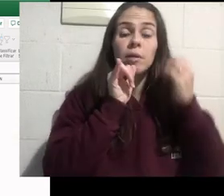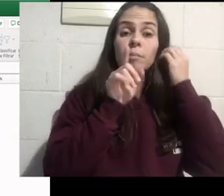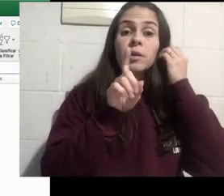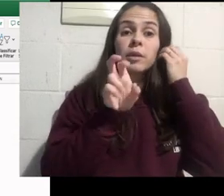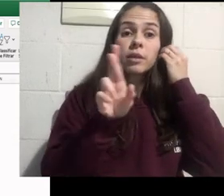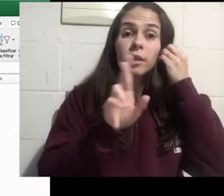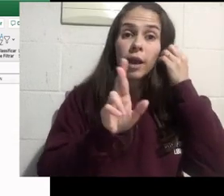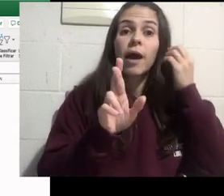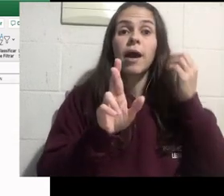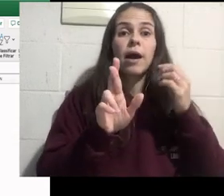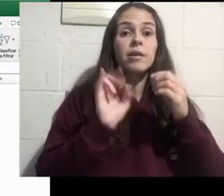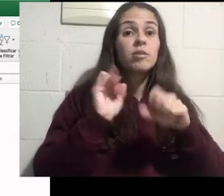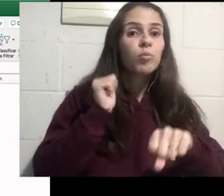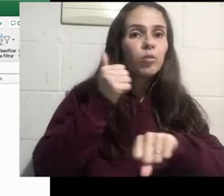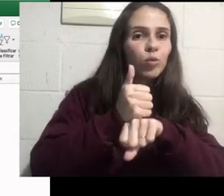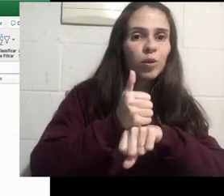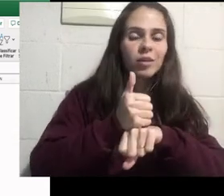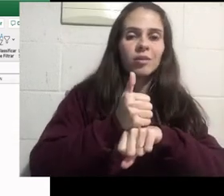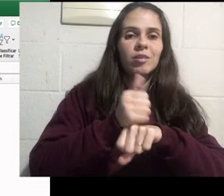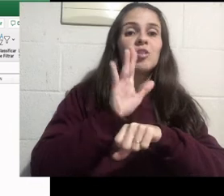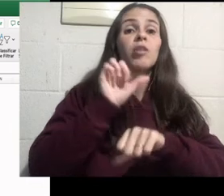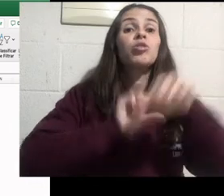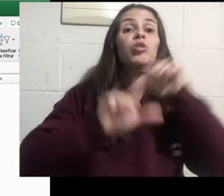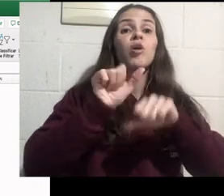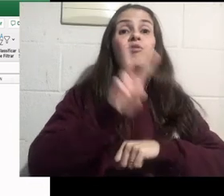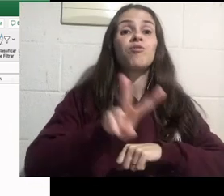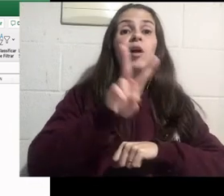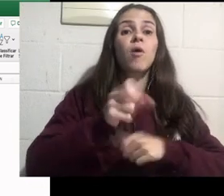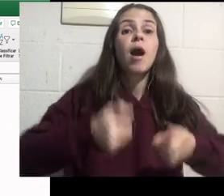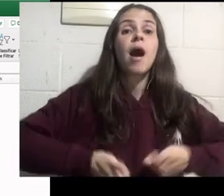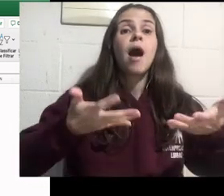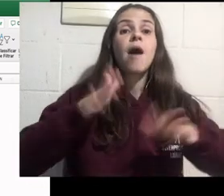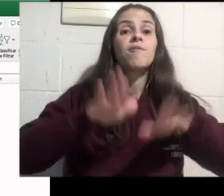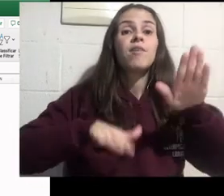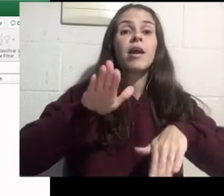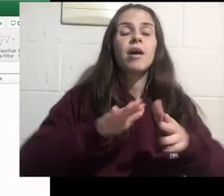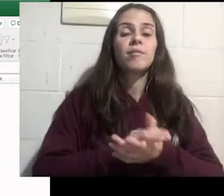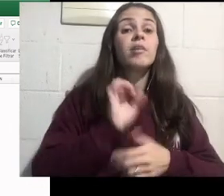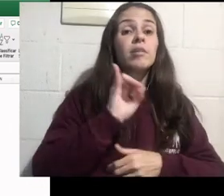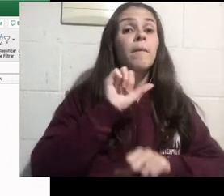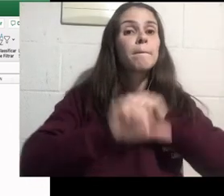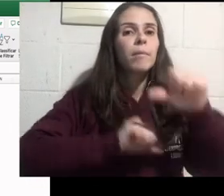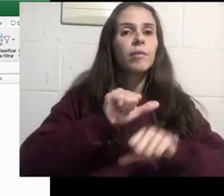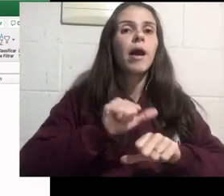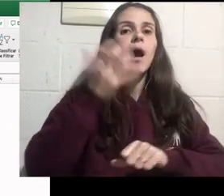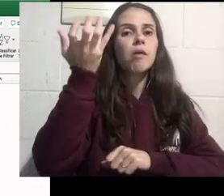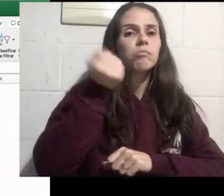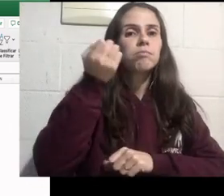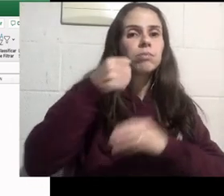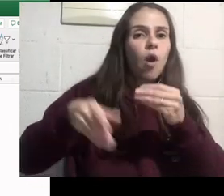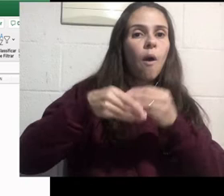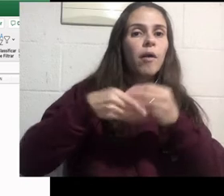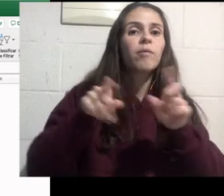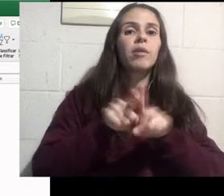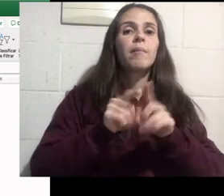15, eu já vou ter outro valor aqui de gasto variável. E vamos supor que eu define que a comissão é 5%, então automaticamente também aqui